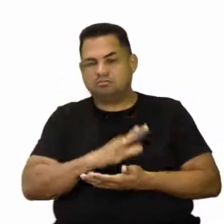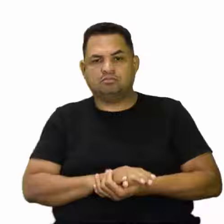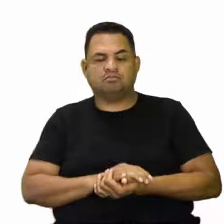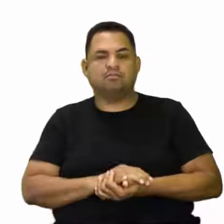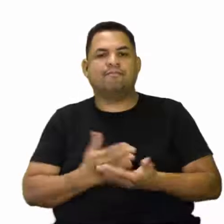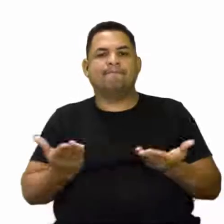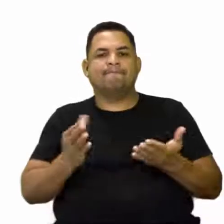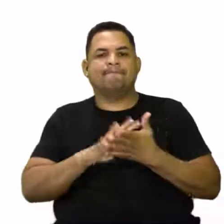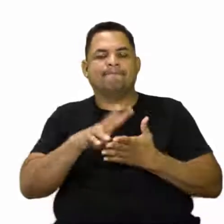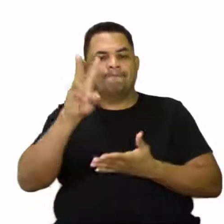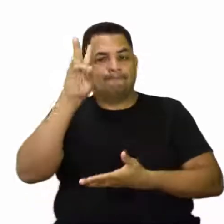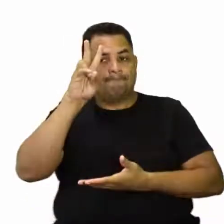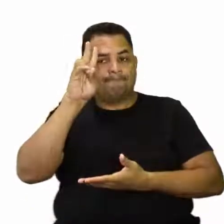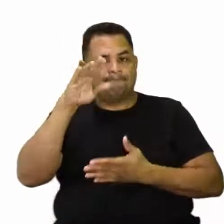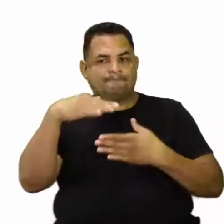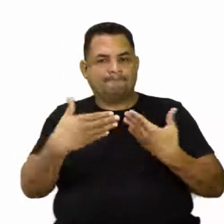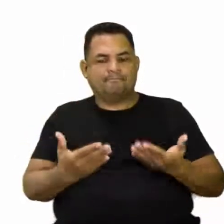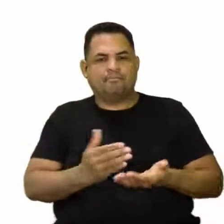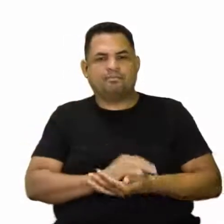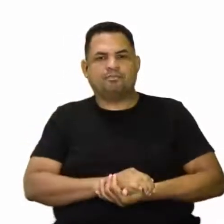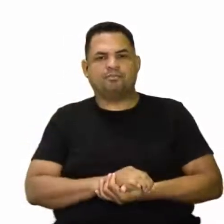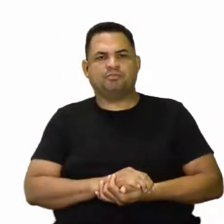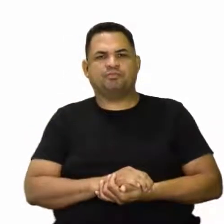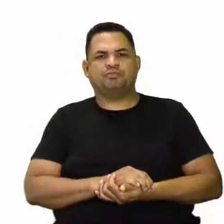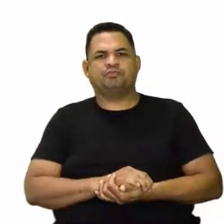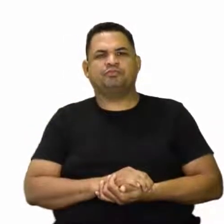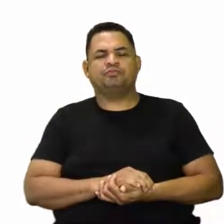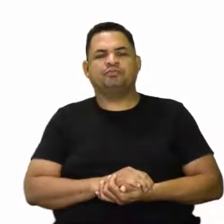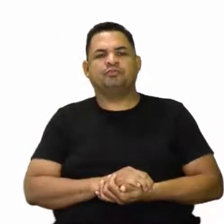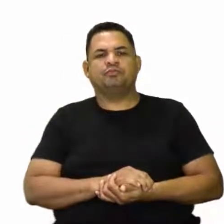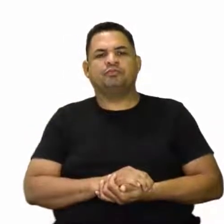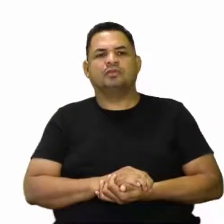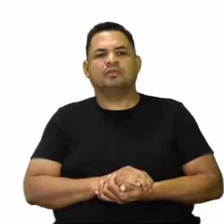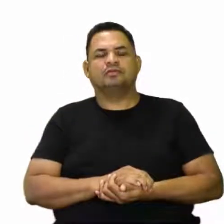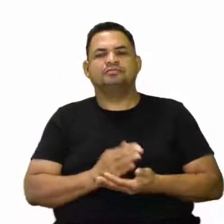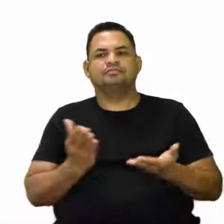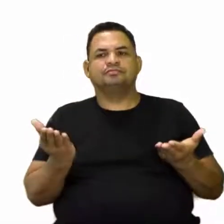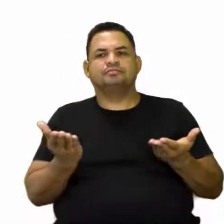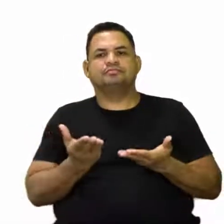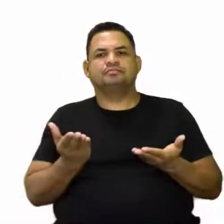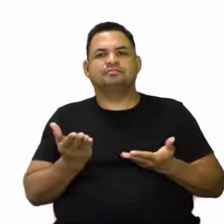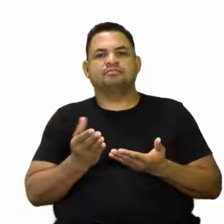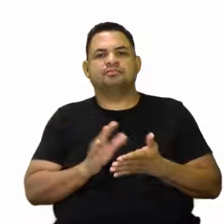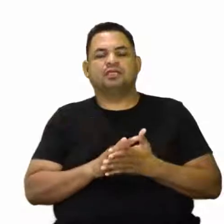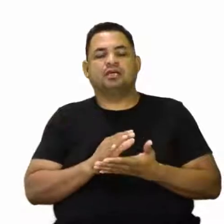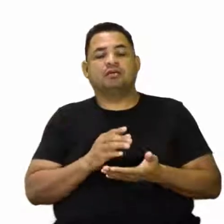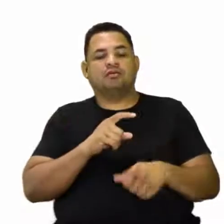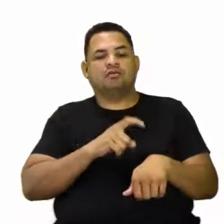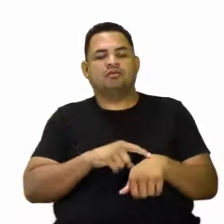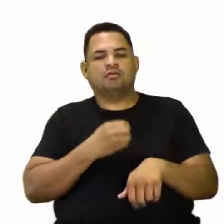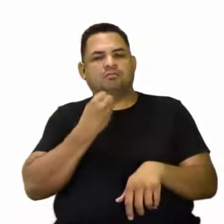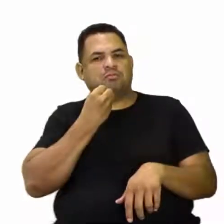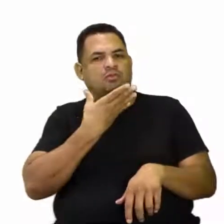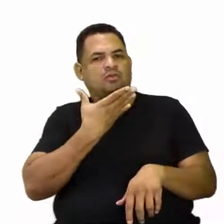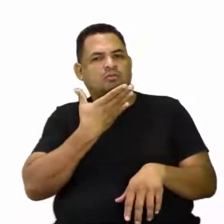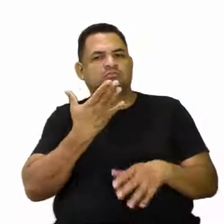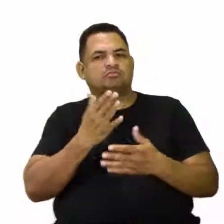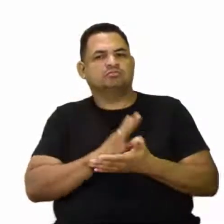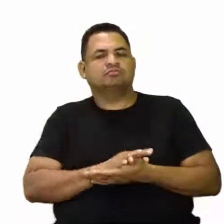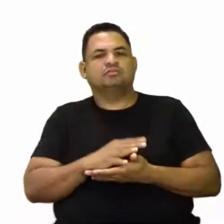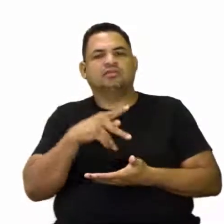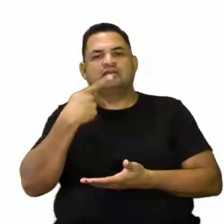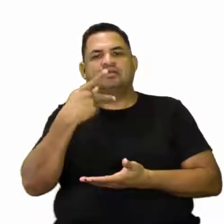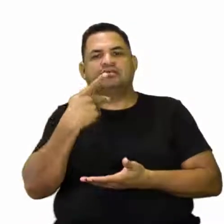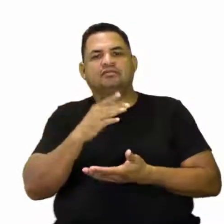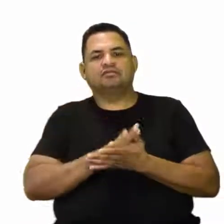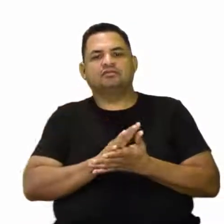de lembrar. Isso. E agora, gente? Chegou aquela hora boa, né? Aquela hora que a gente vai falar